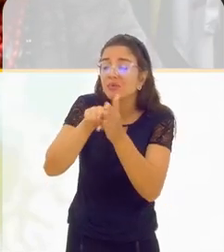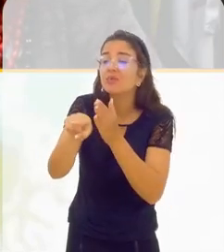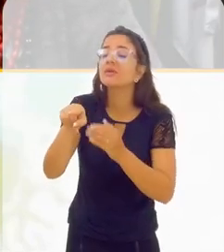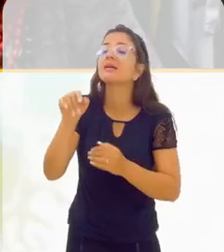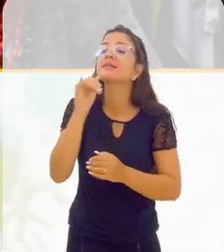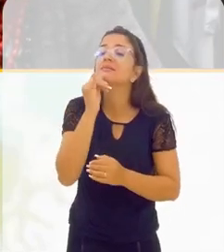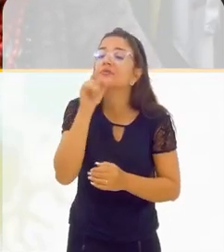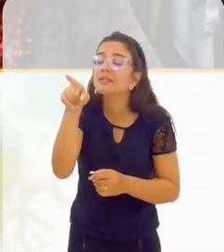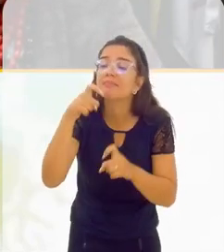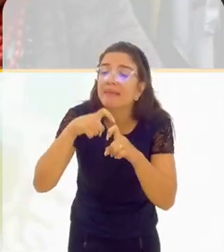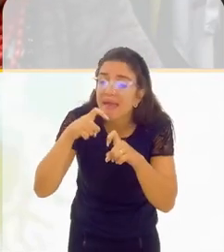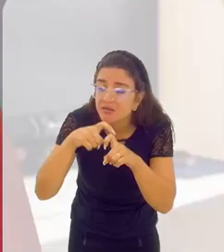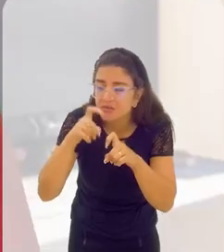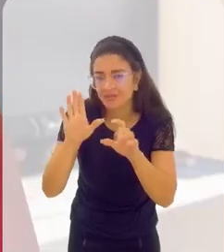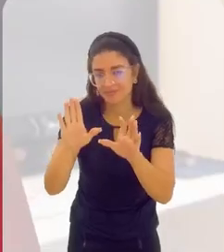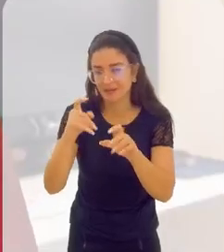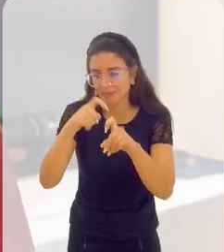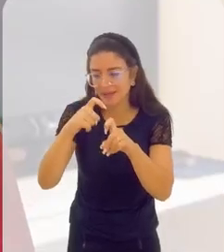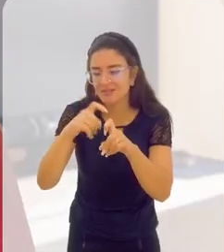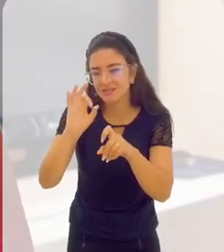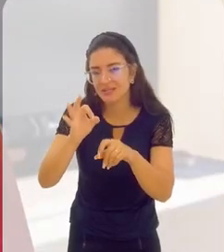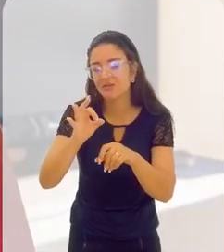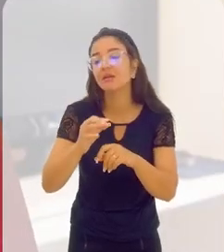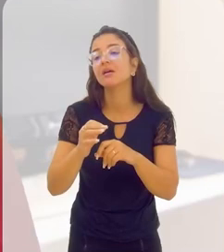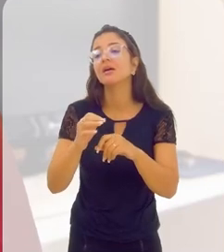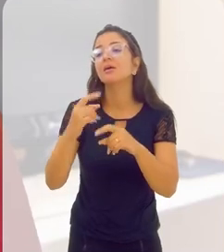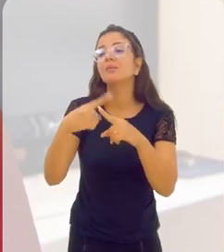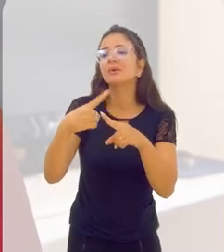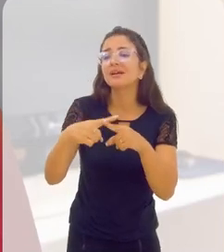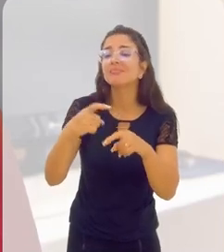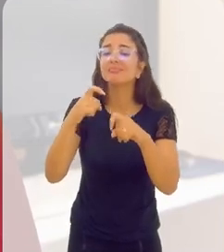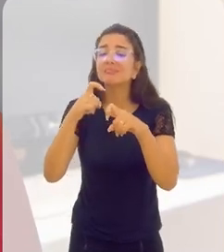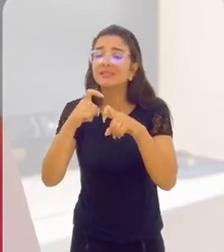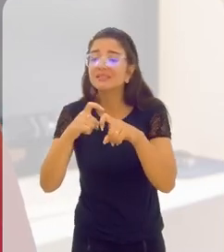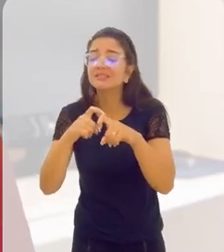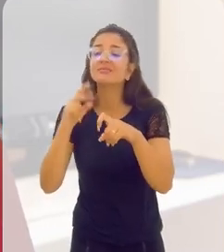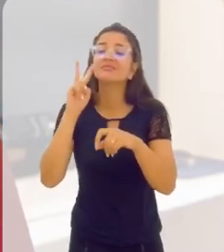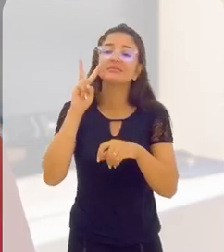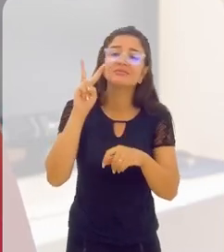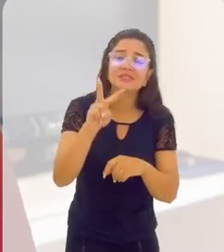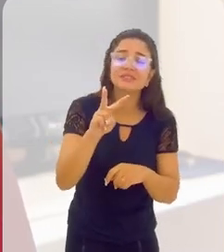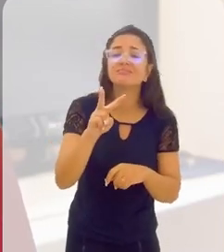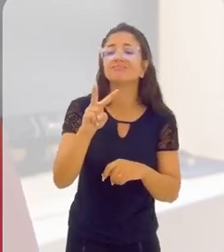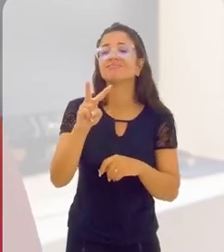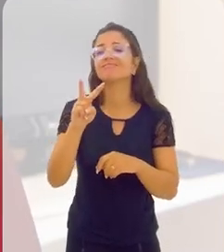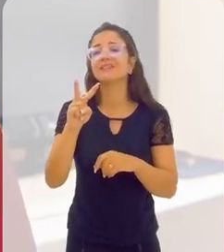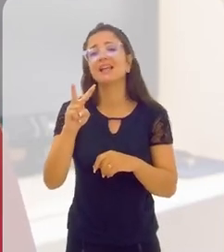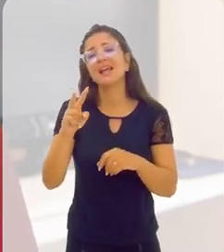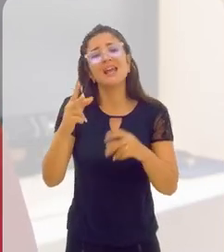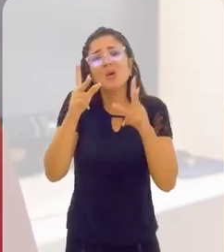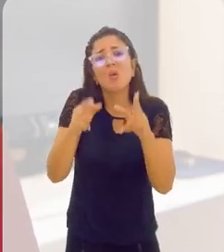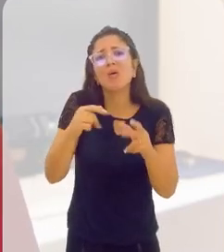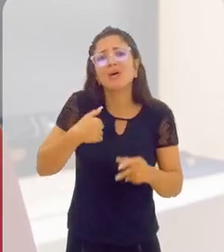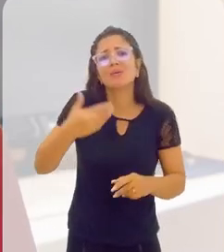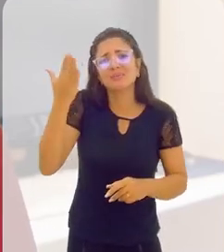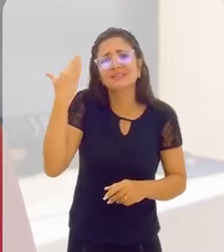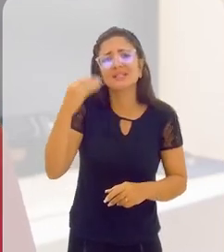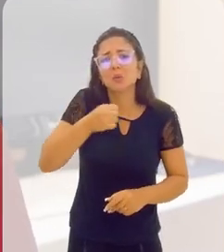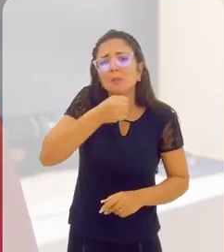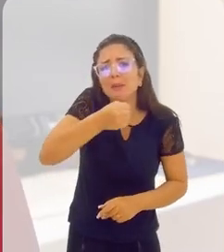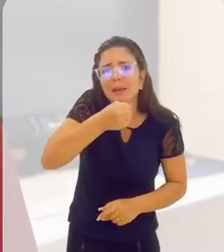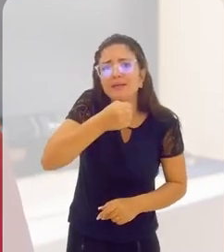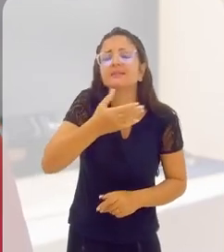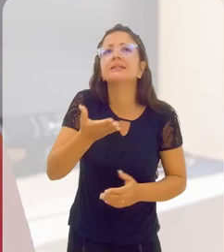sim sim é porque como médica assim lidar tanto com isso como eu quando era repórter